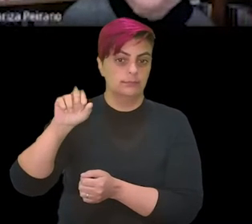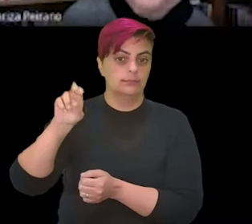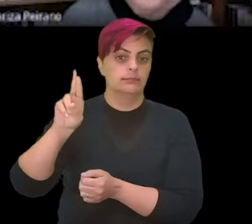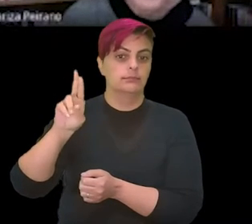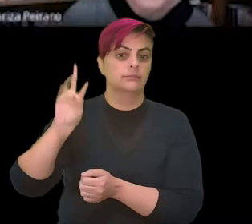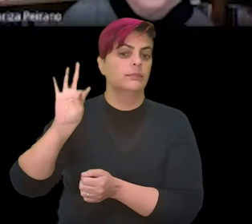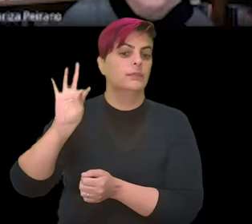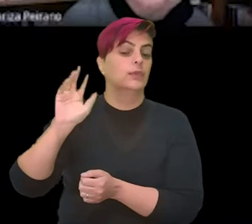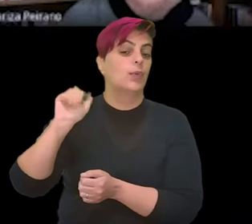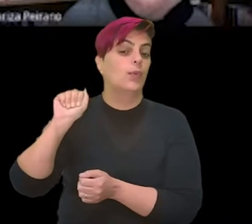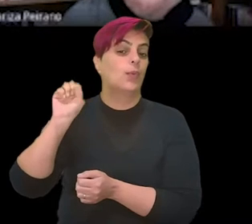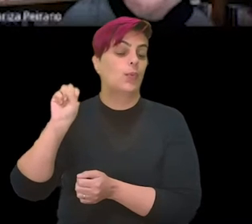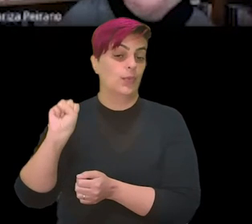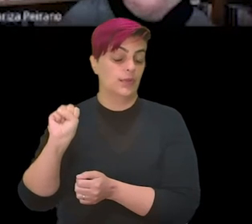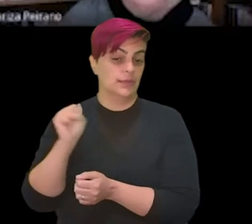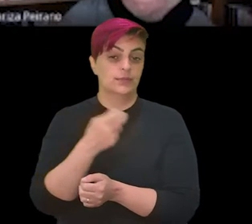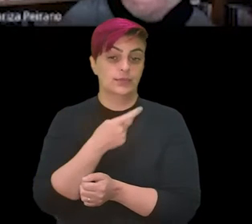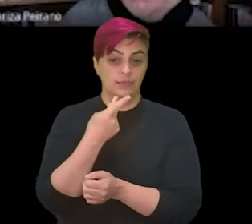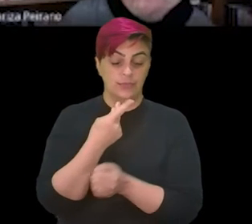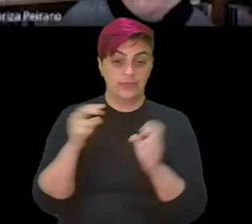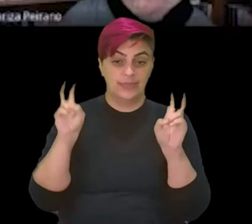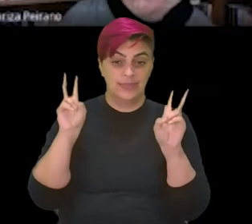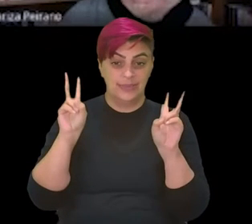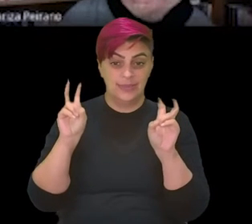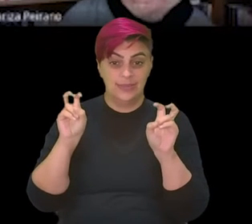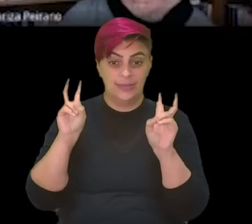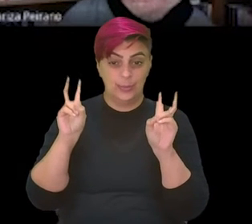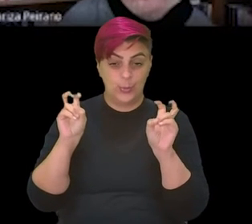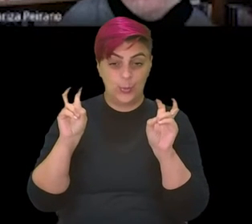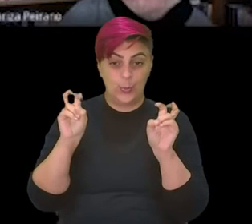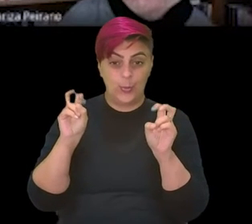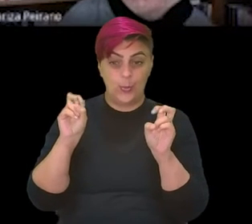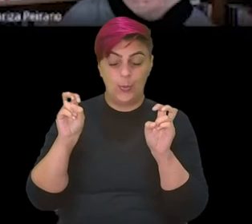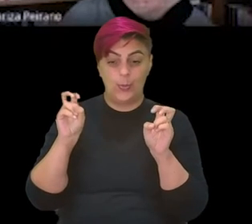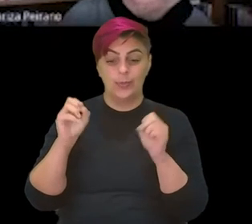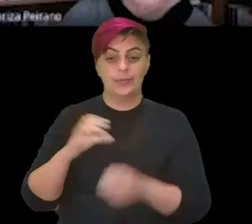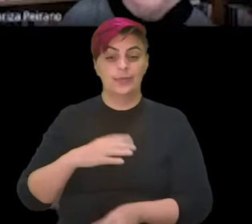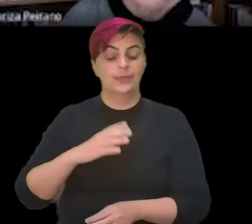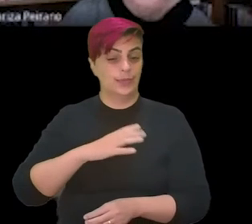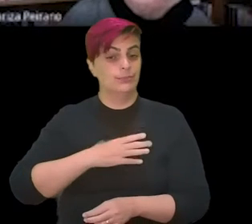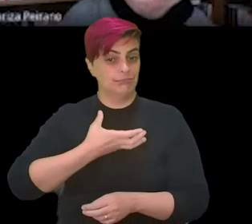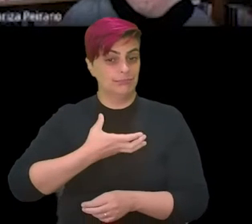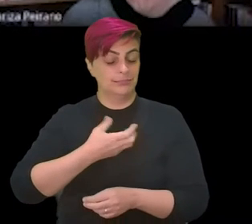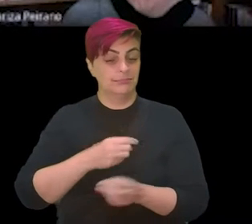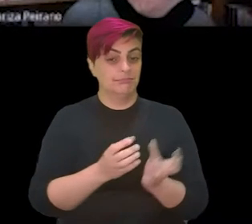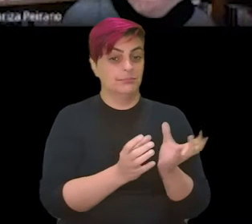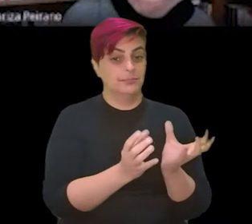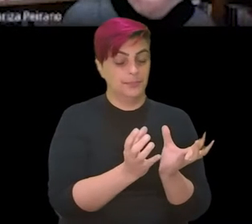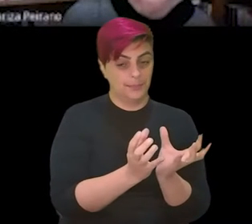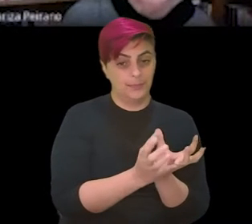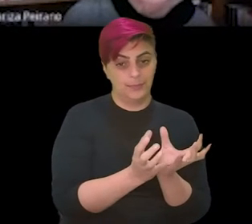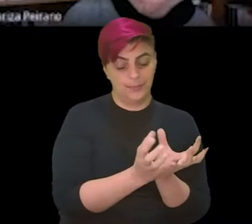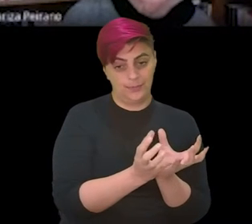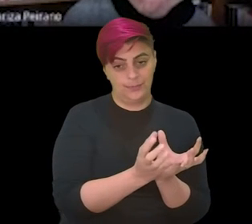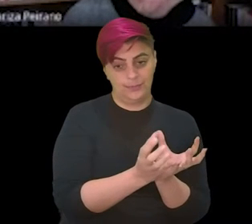sobre o empreendimento e a aventura dos nativos nos arquipélagos da Nova Guiné Melanésia. A partir